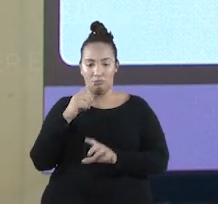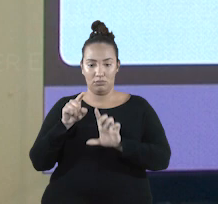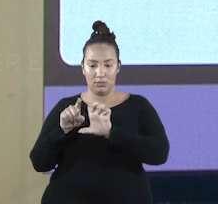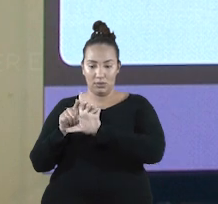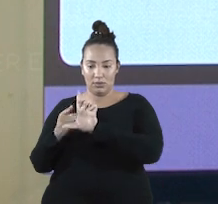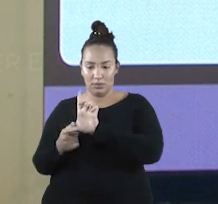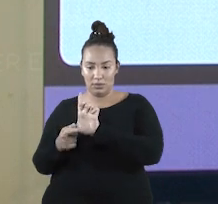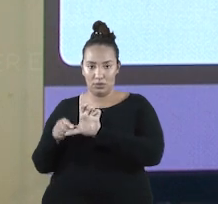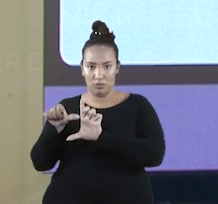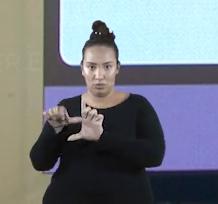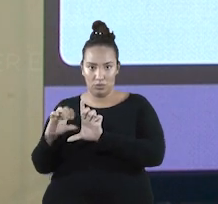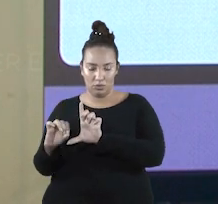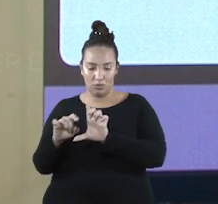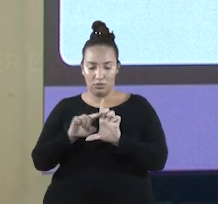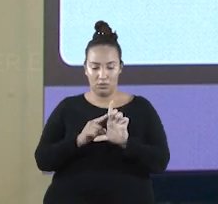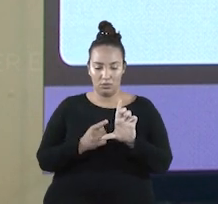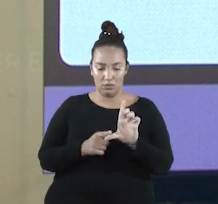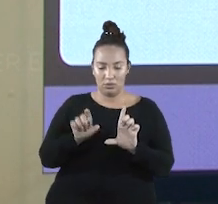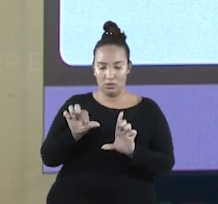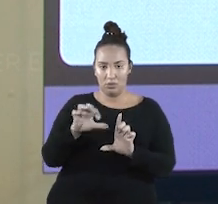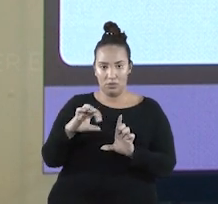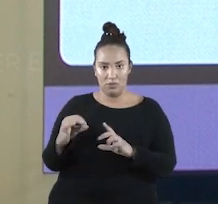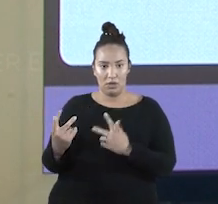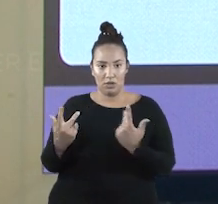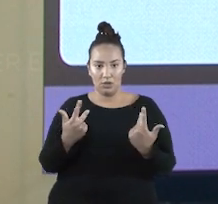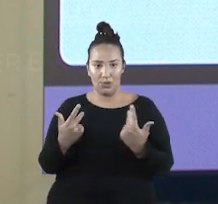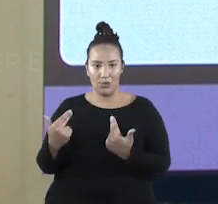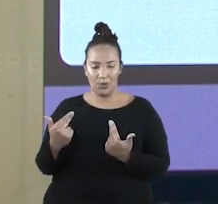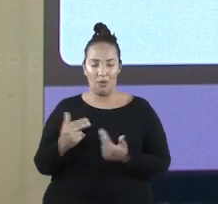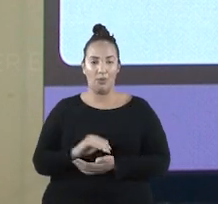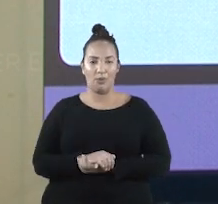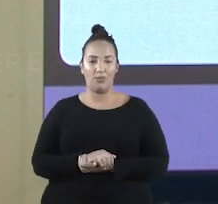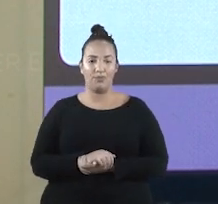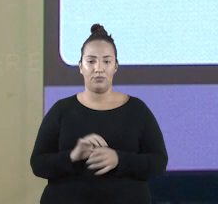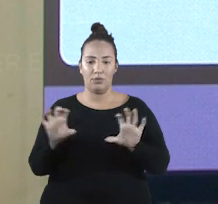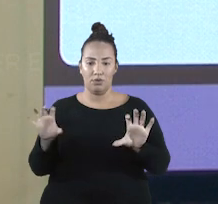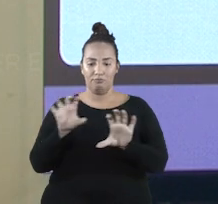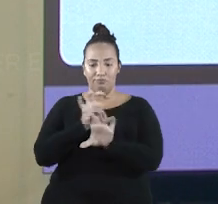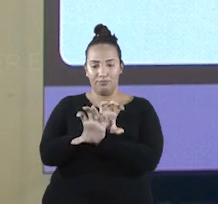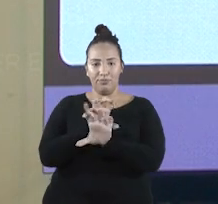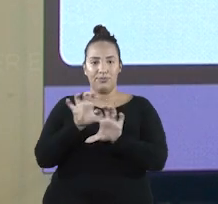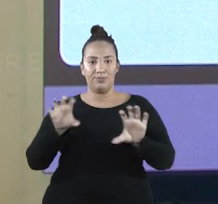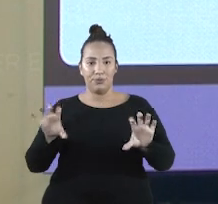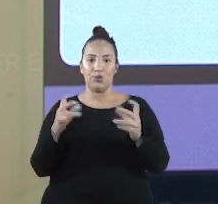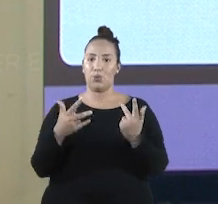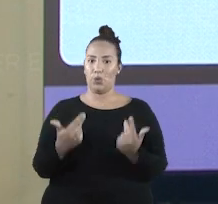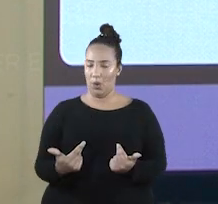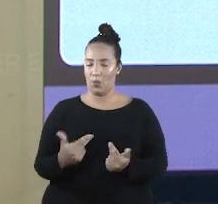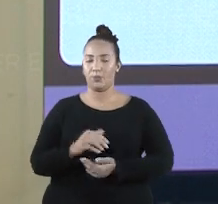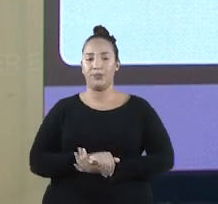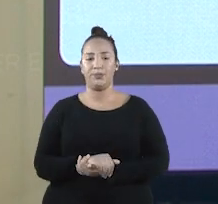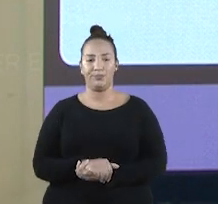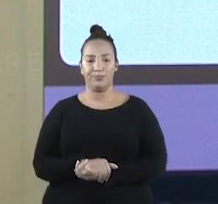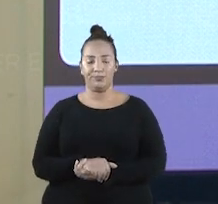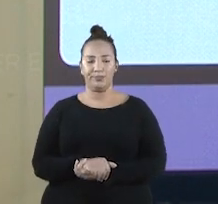na mesma posição desse aqui e esse ângulo B aqui na mesma posição do ângulo B do outro triângulo. Veja que